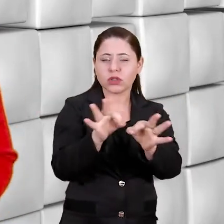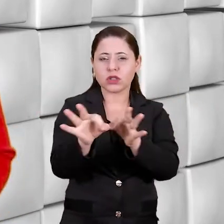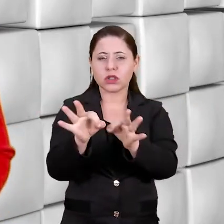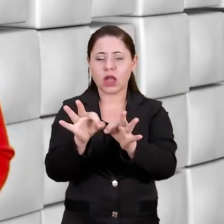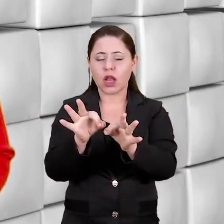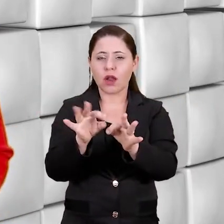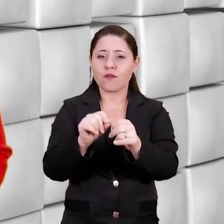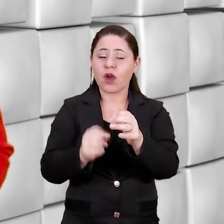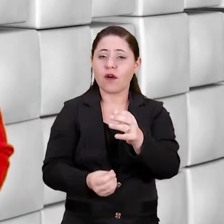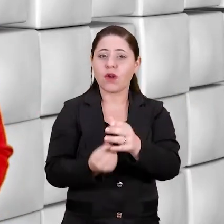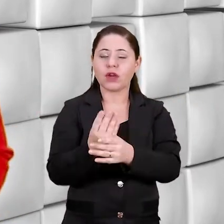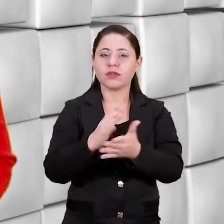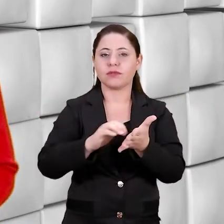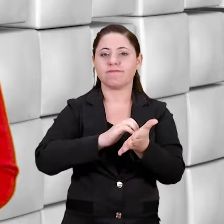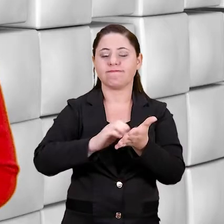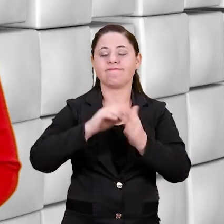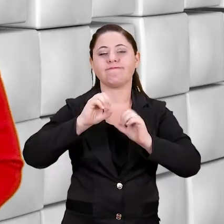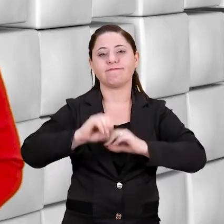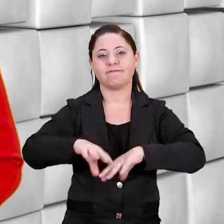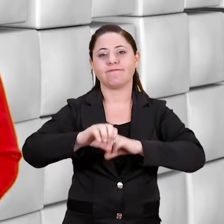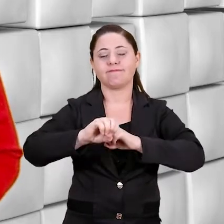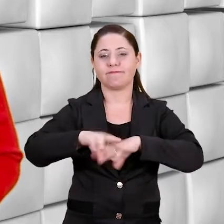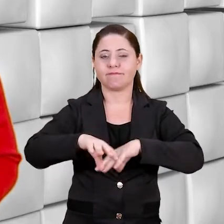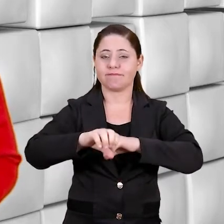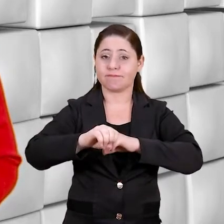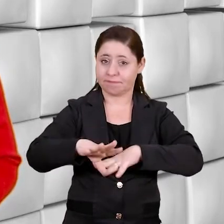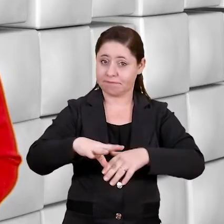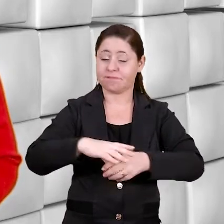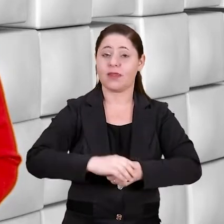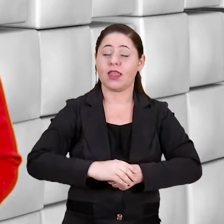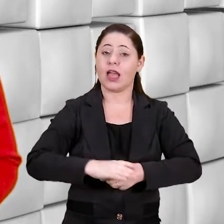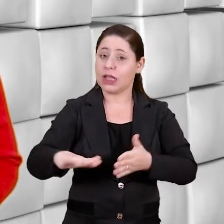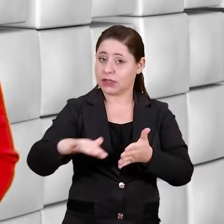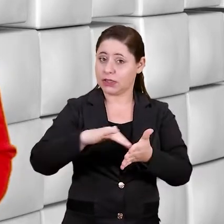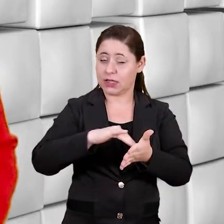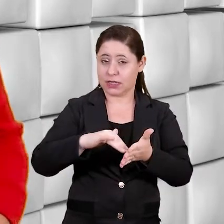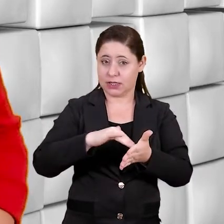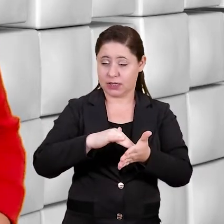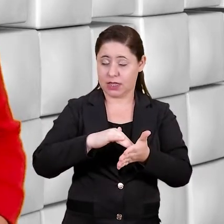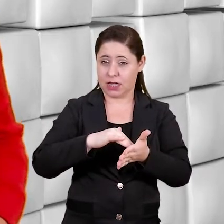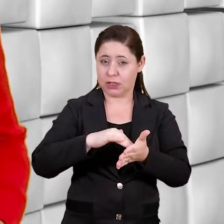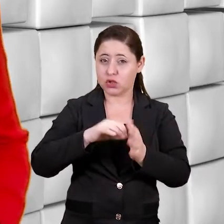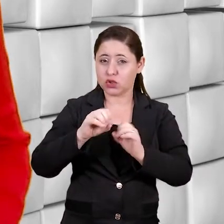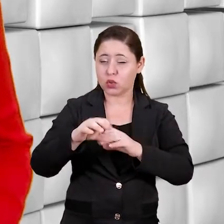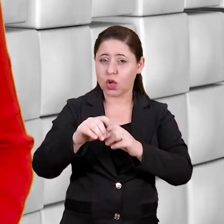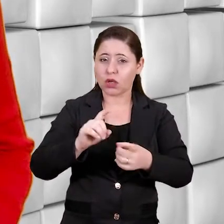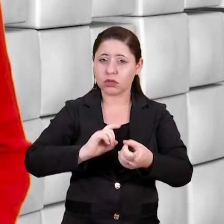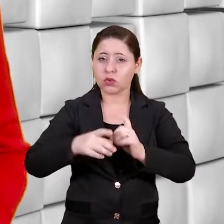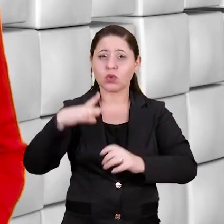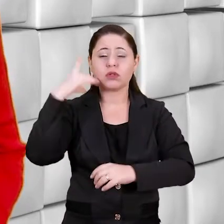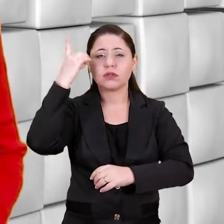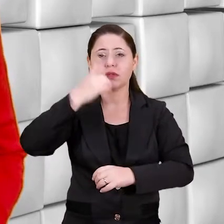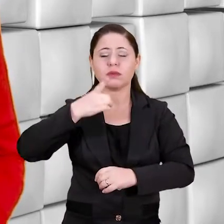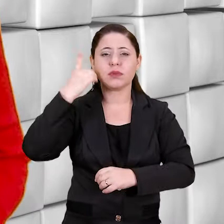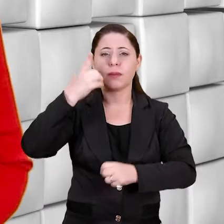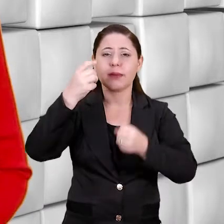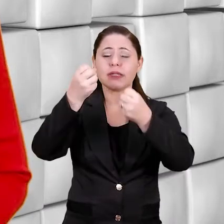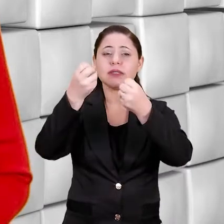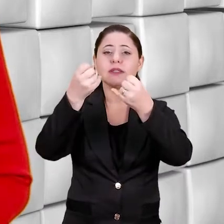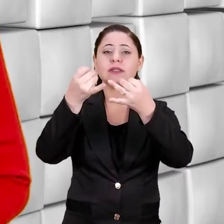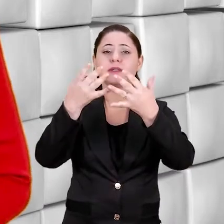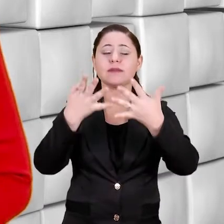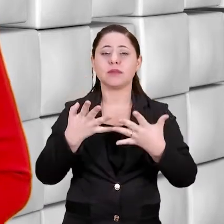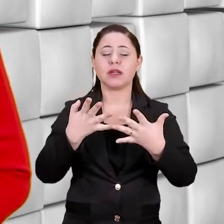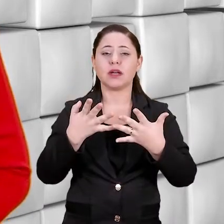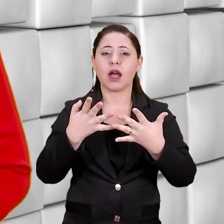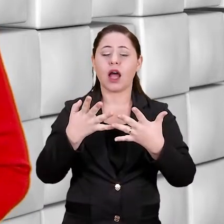reordenamento promovido pela Secretaria de Estado de Educação, A secretária de Educação se reuniu com